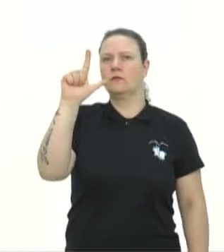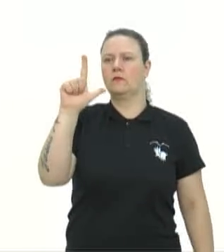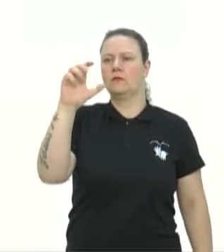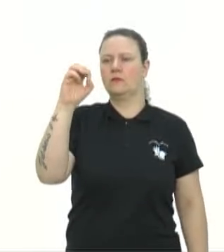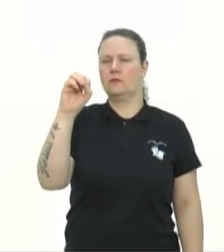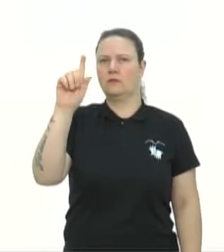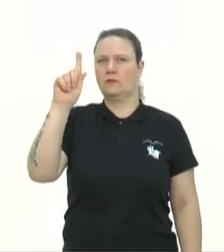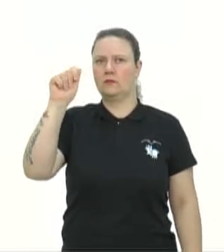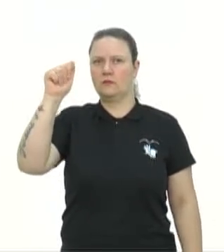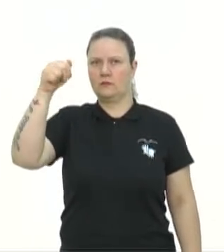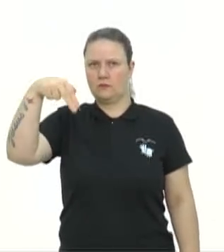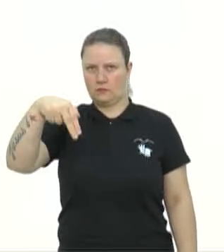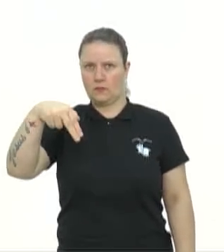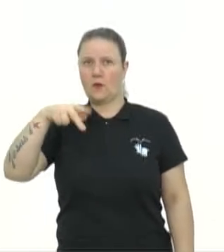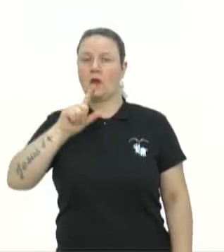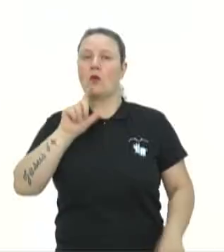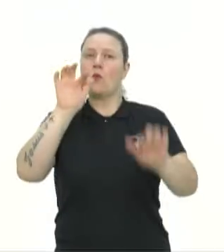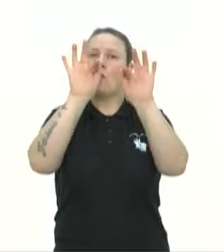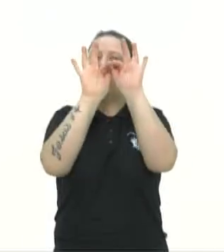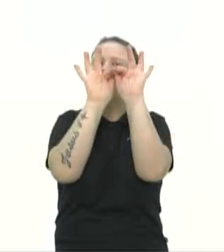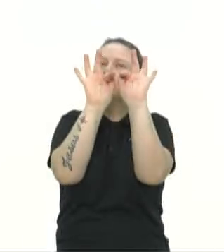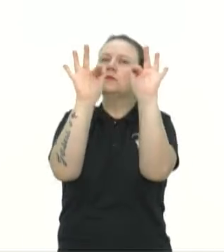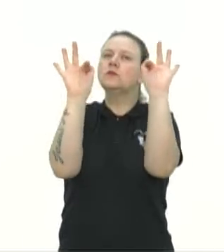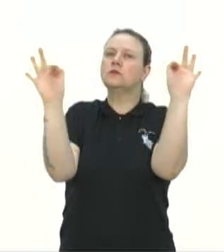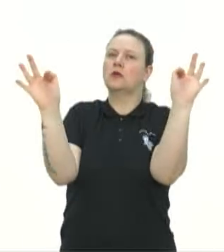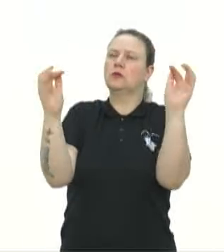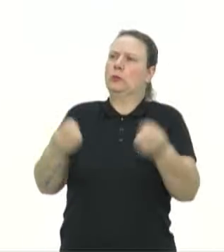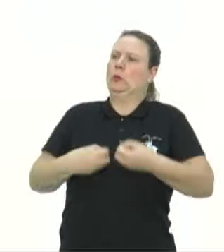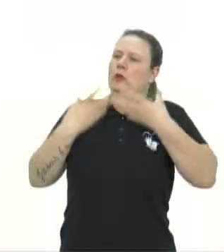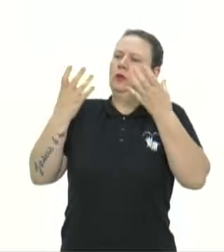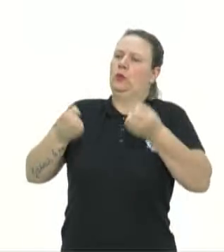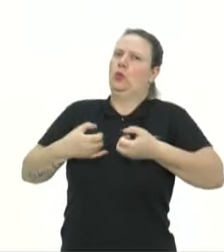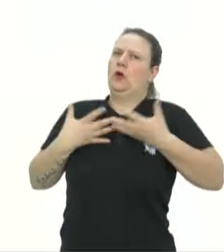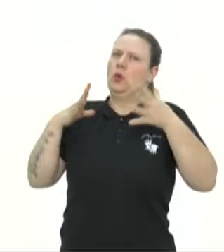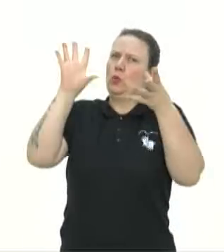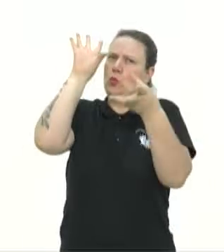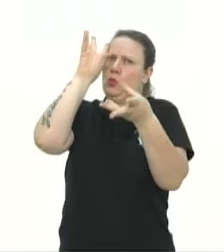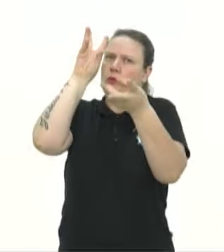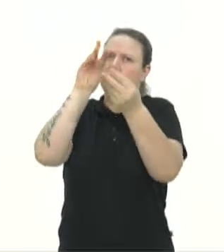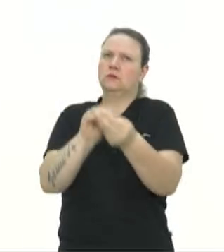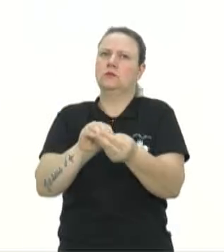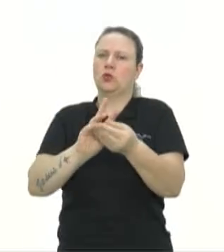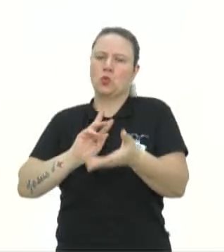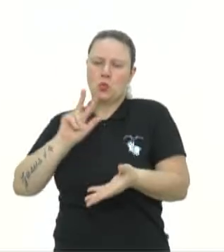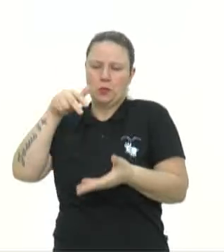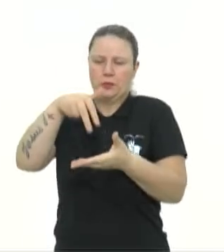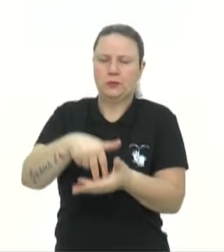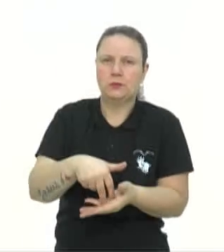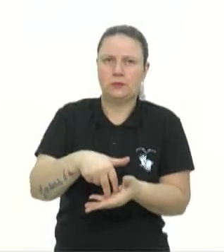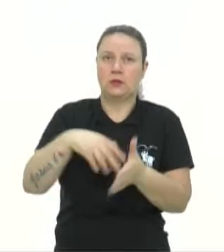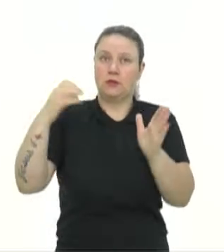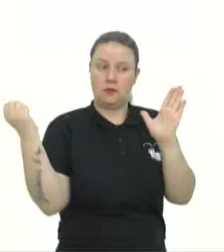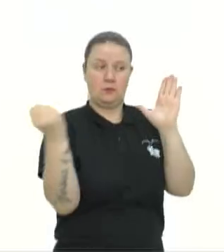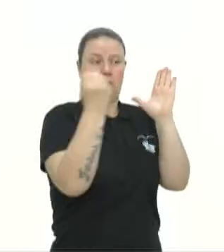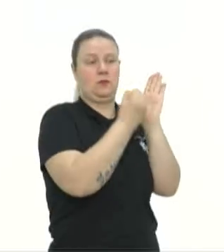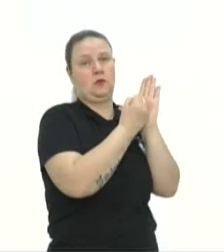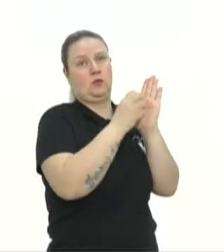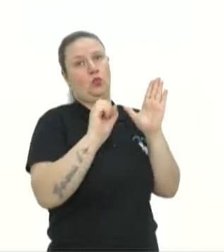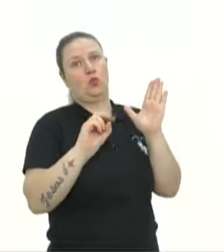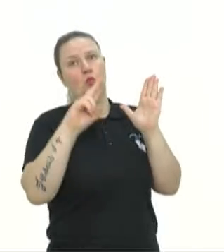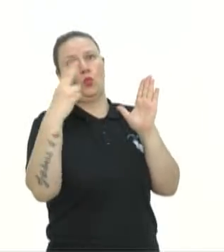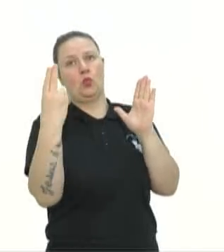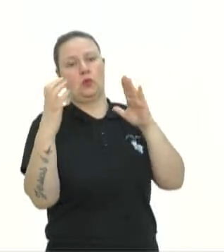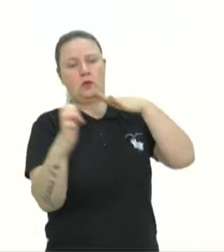aquela frase-chave ou expressão que resume, sintetiza o posicionamento da marca ou da empresa. É